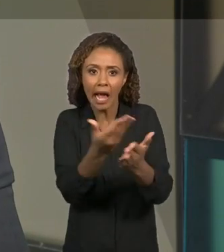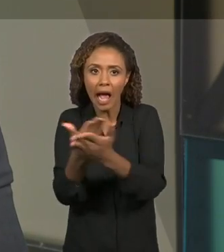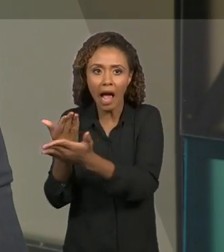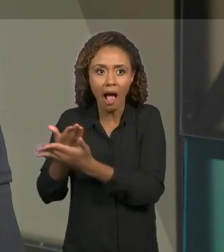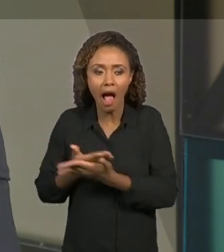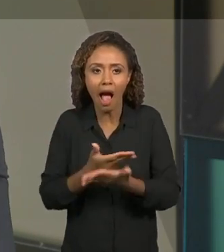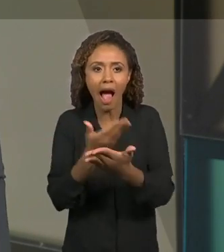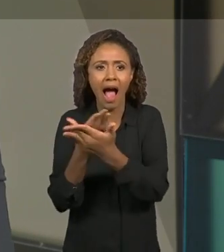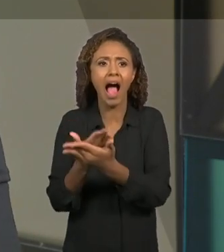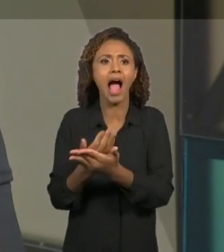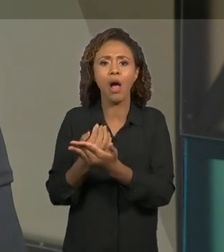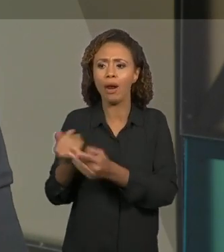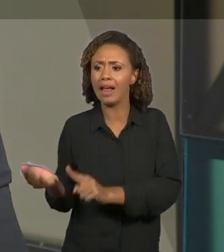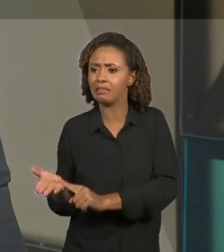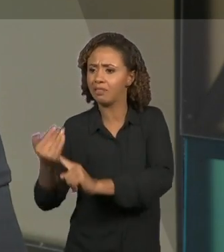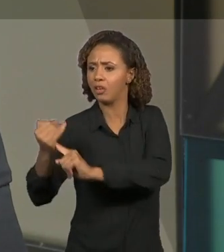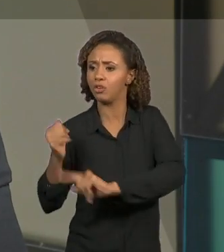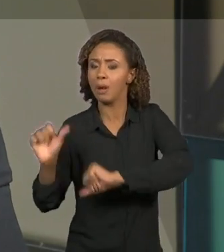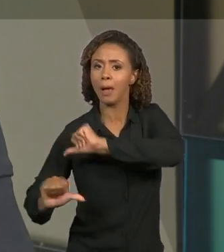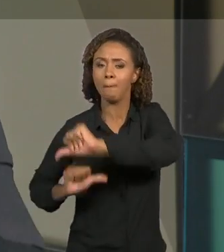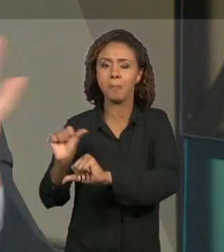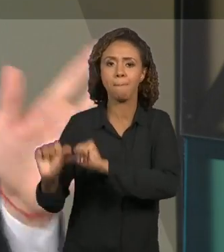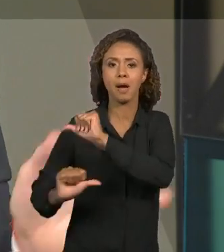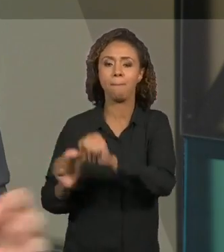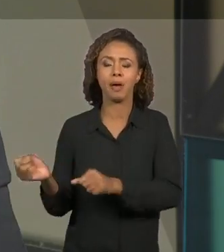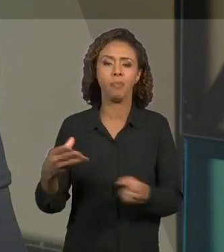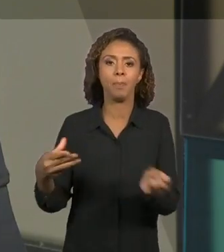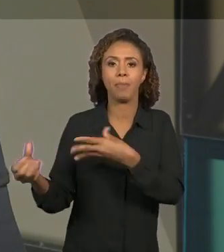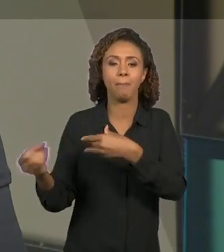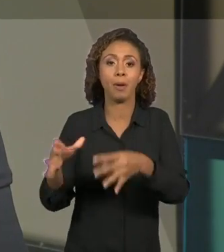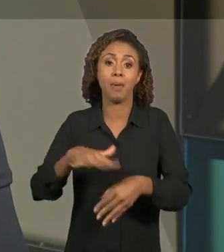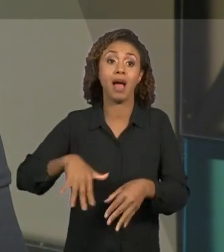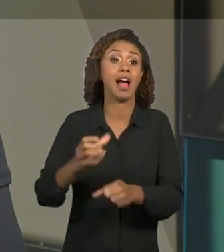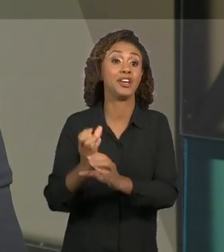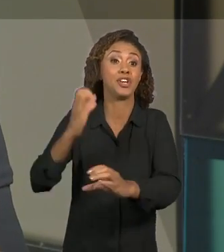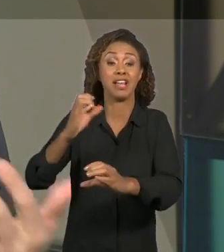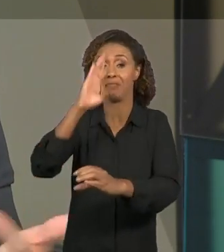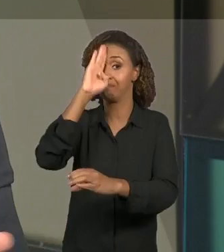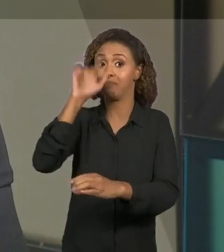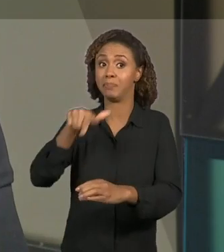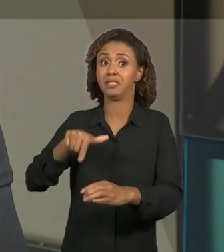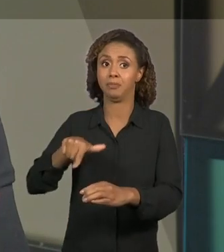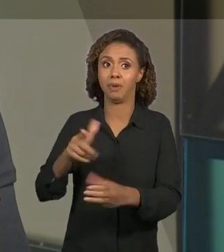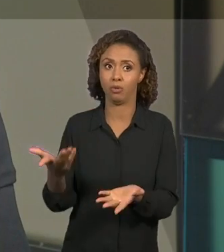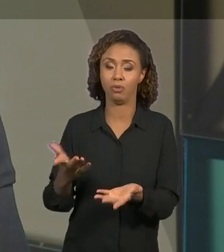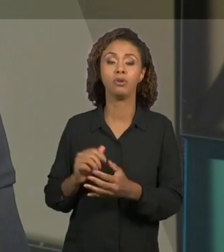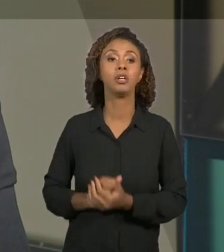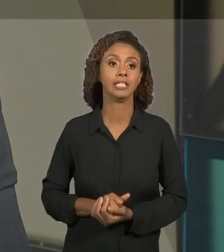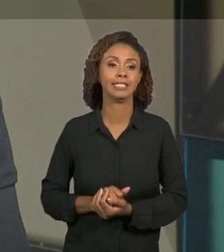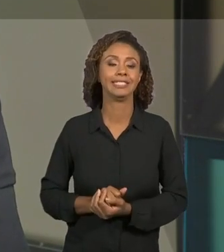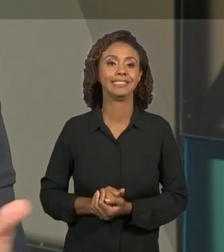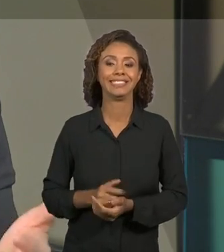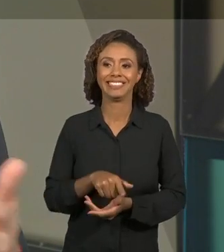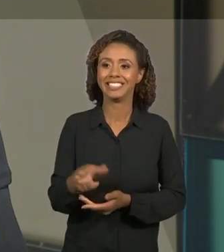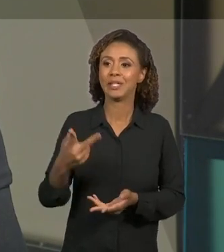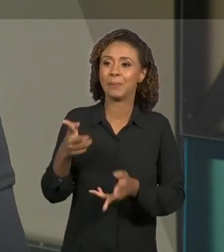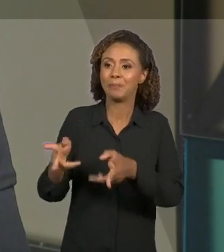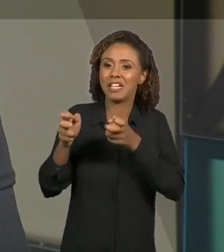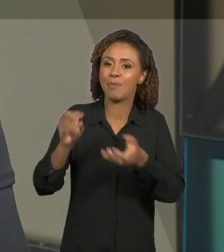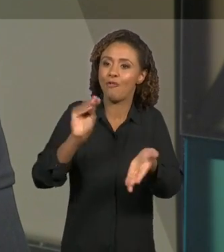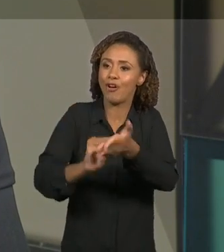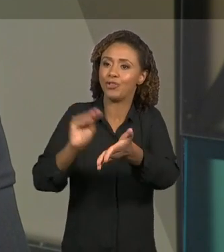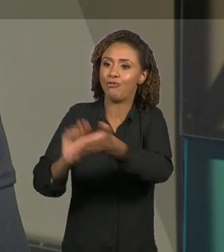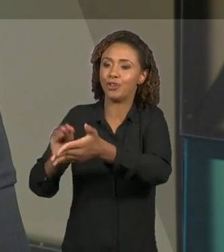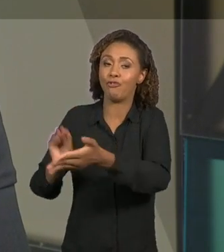mudanças principalmente no segmento de engenharia na em todas as modalidades da engenharia ea partir dessa necessidade que a gente